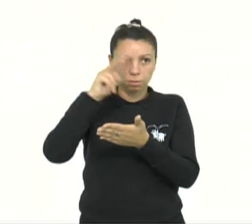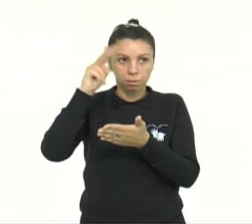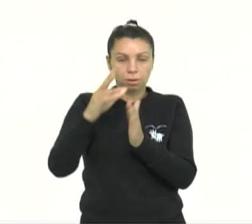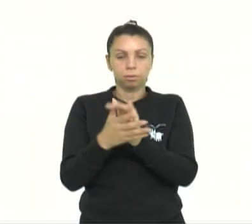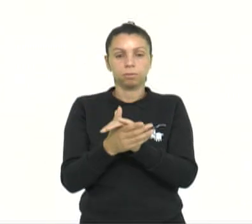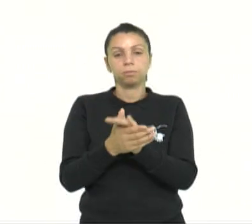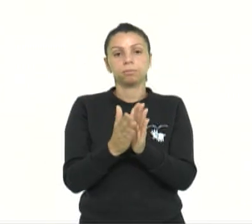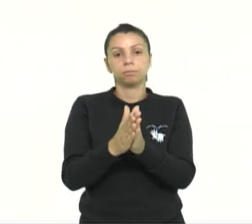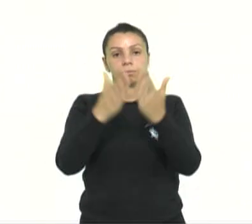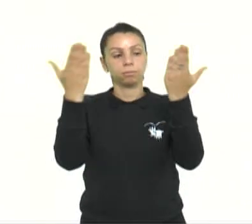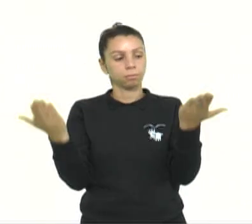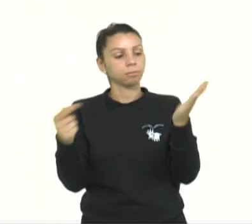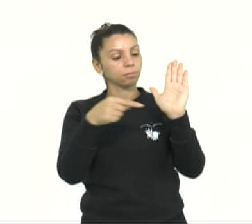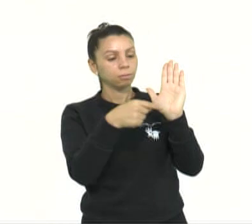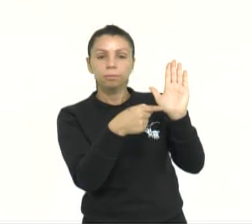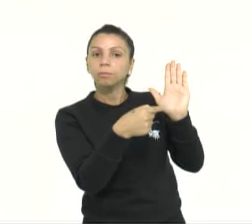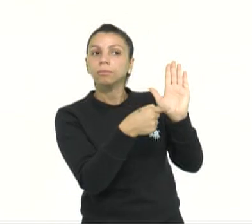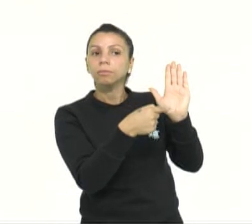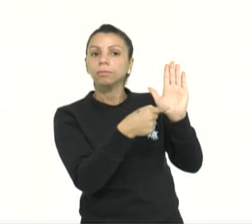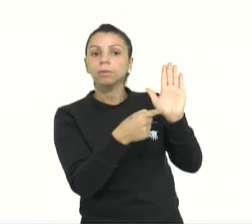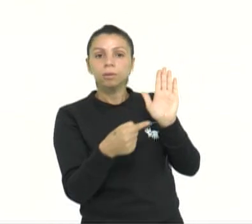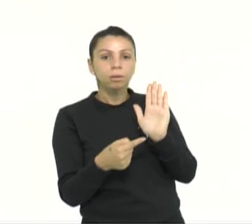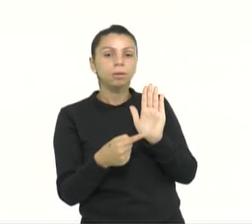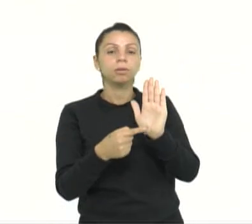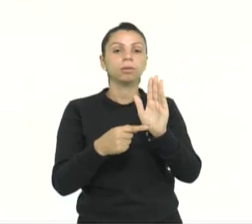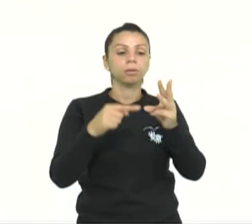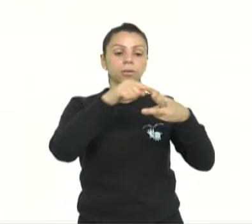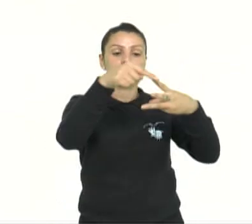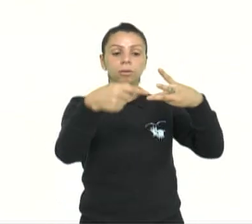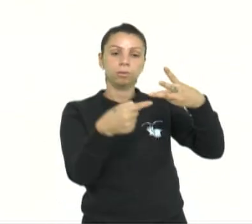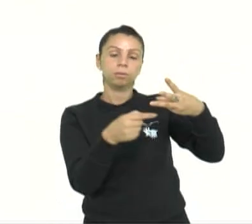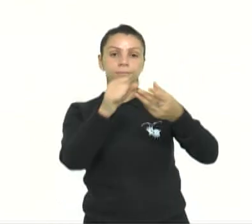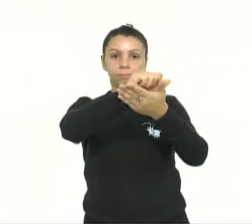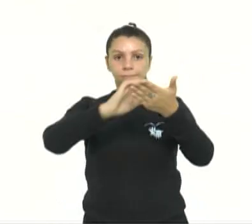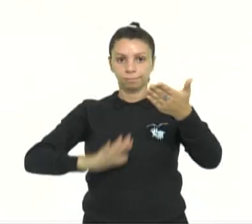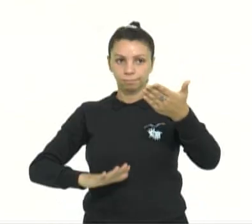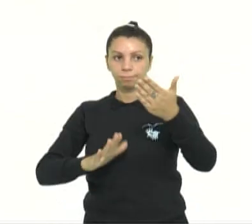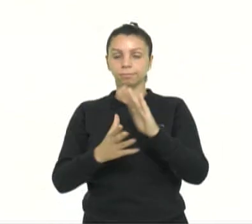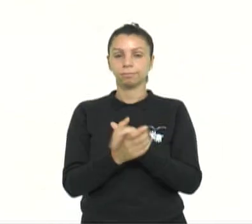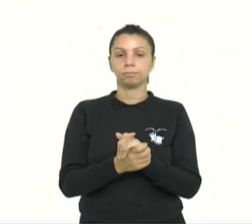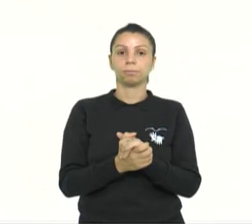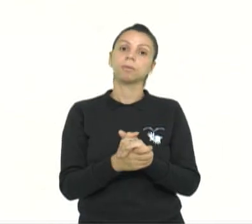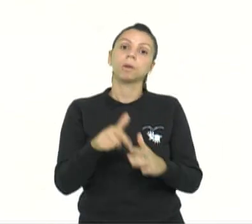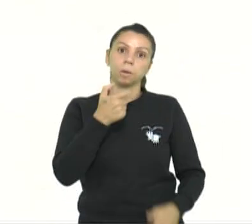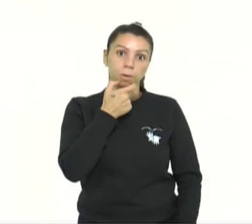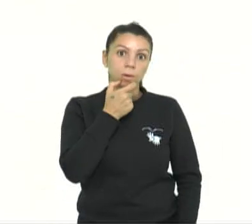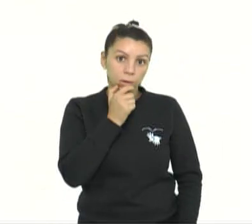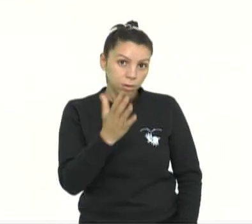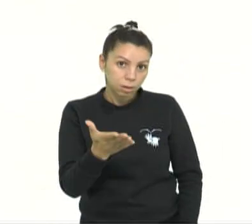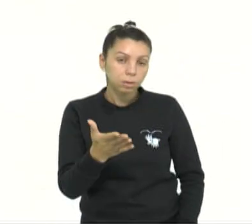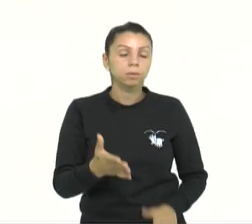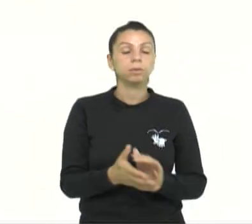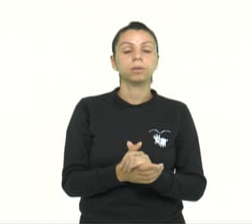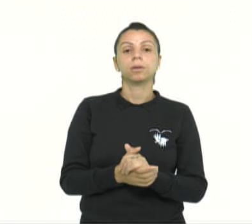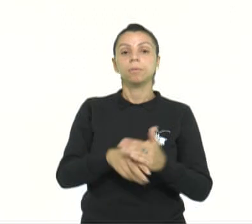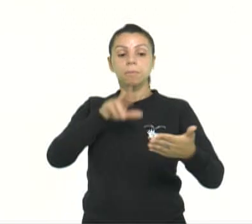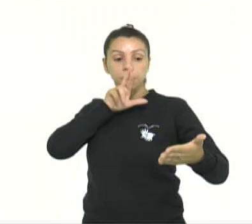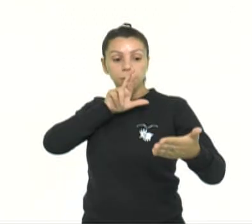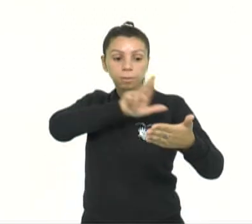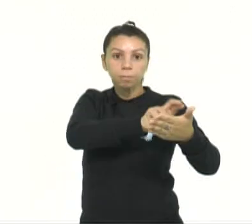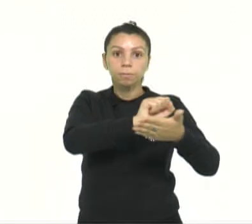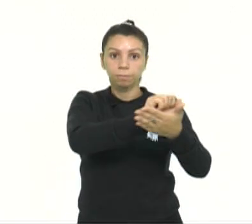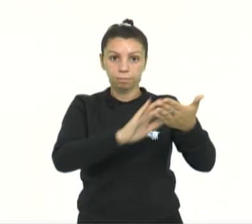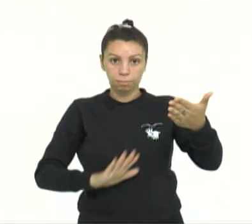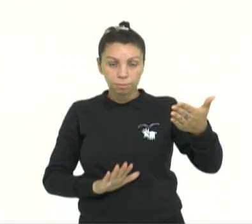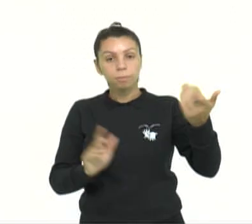uma página que mostra 3 exercícios, em inglês, no caso. E para responder esses